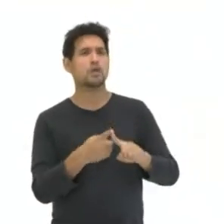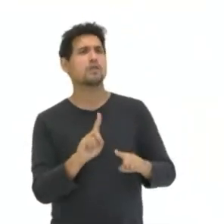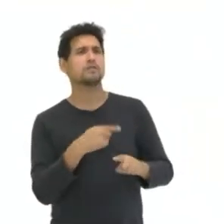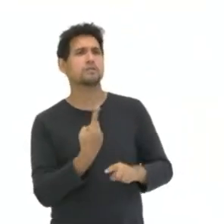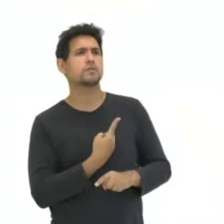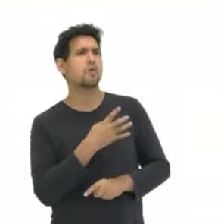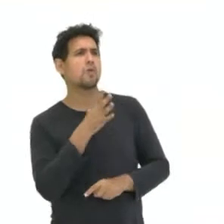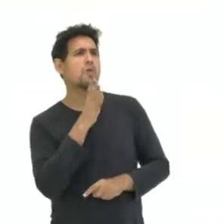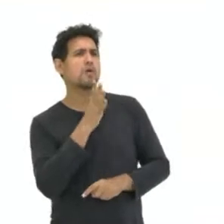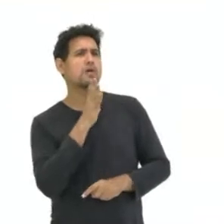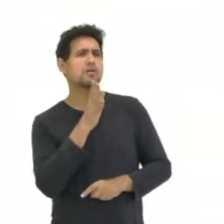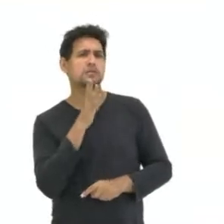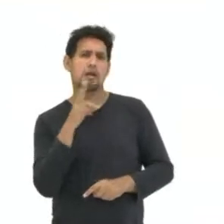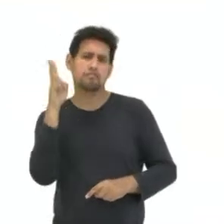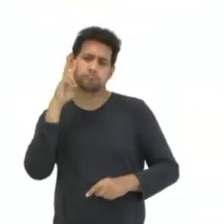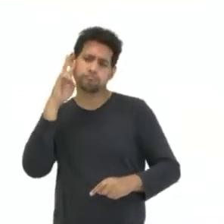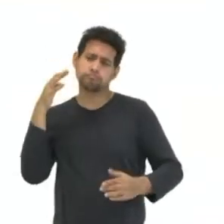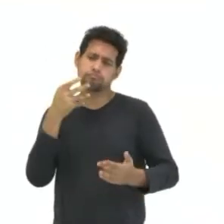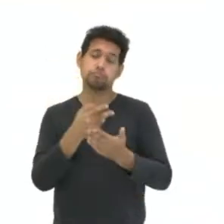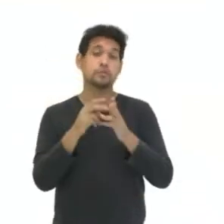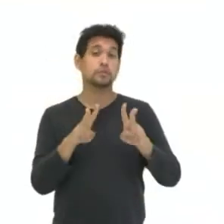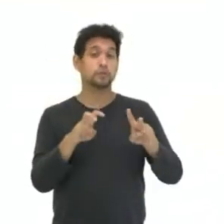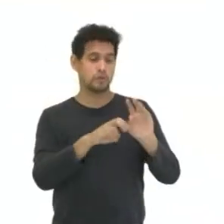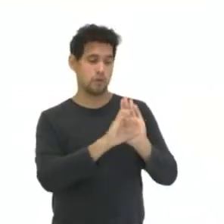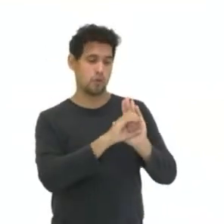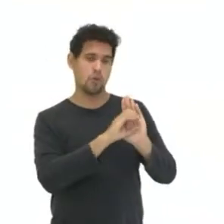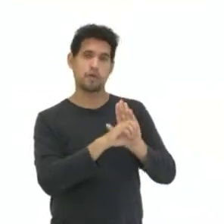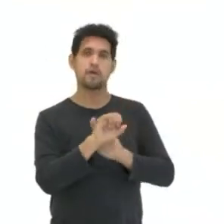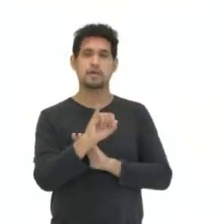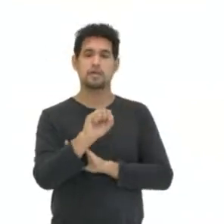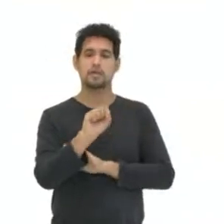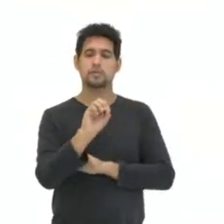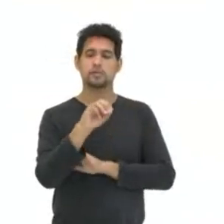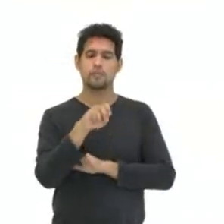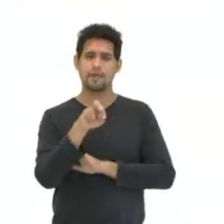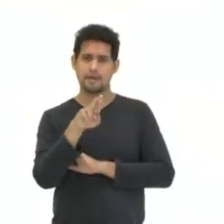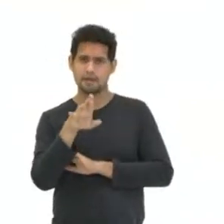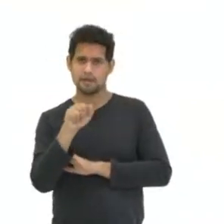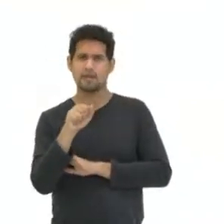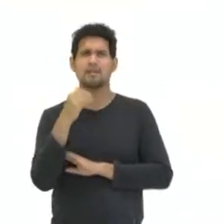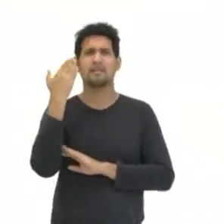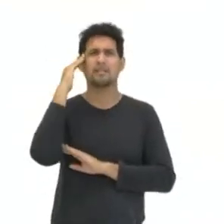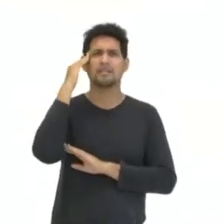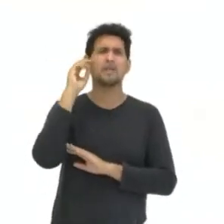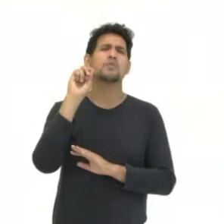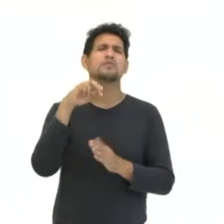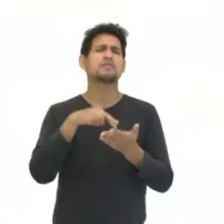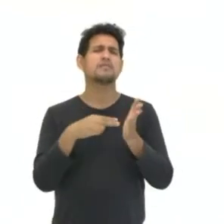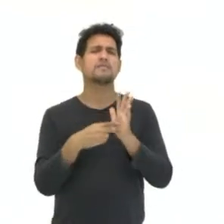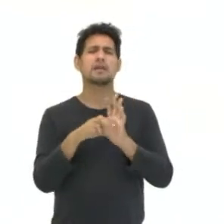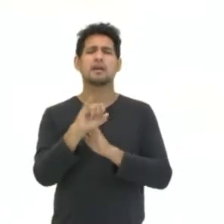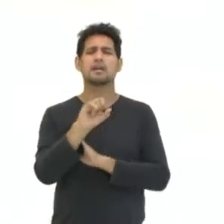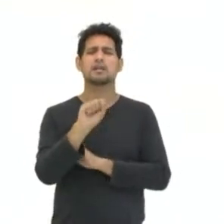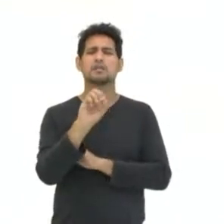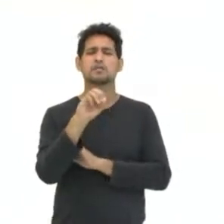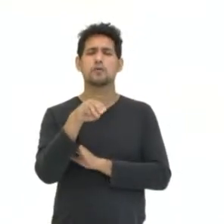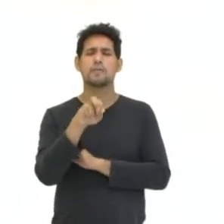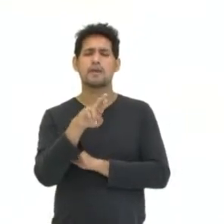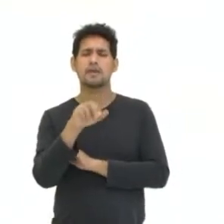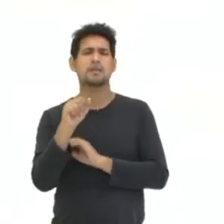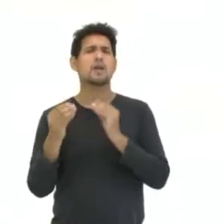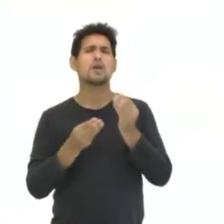fatos históricos relacionados ao conceito de isomeria, compreender o que é isomeria e quando ela